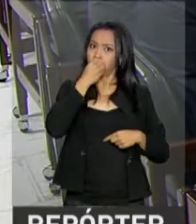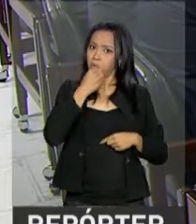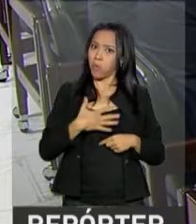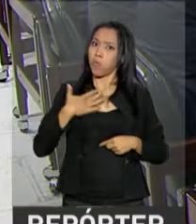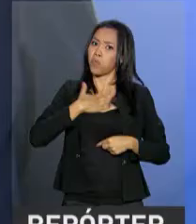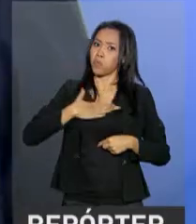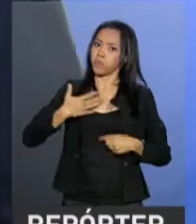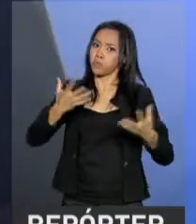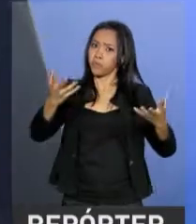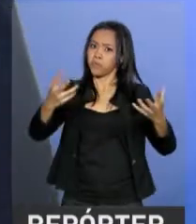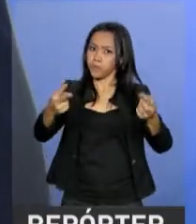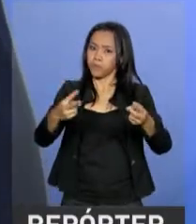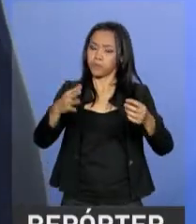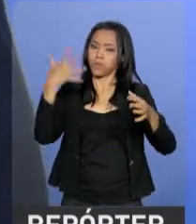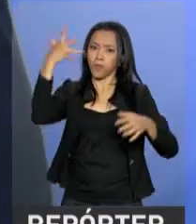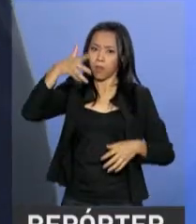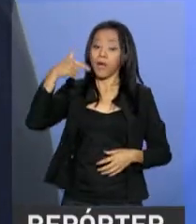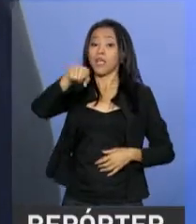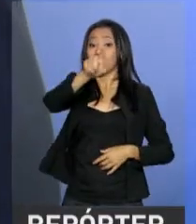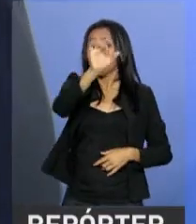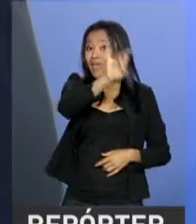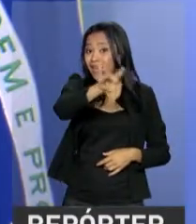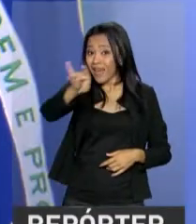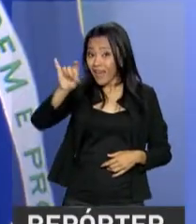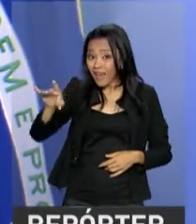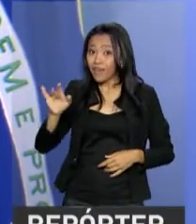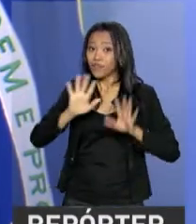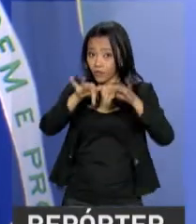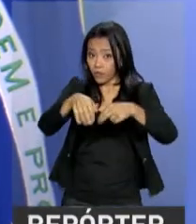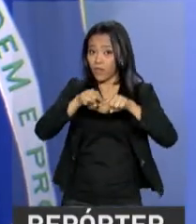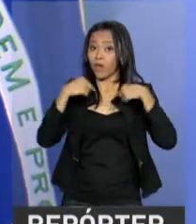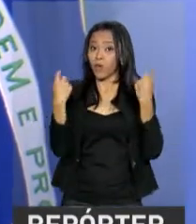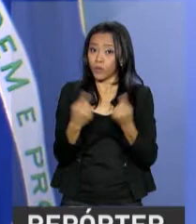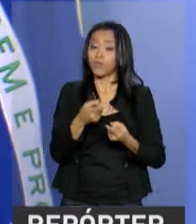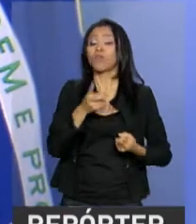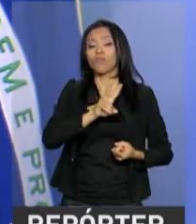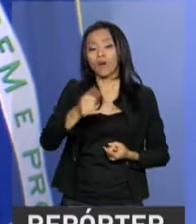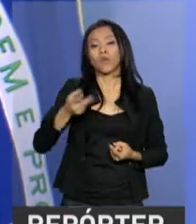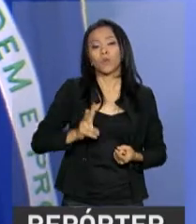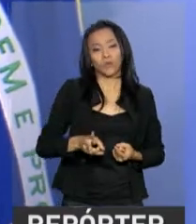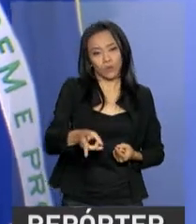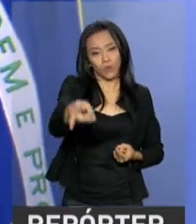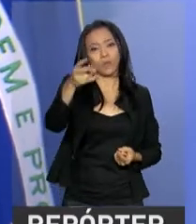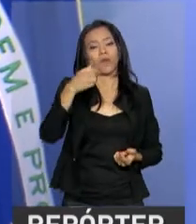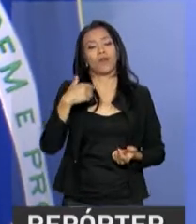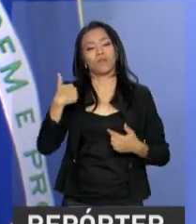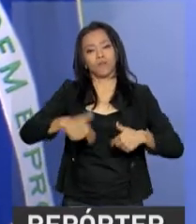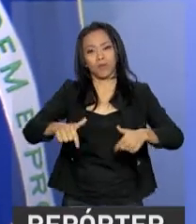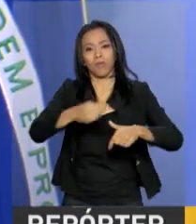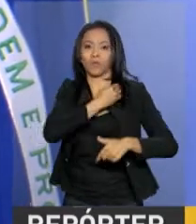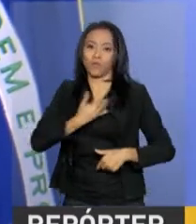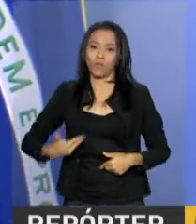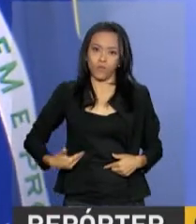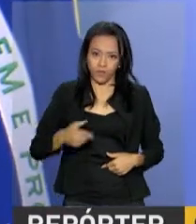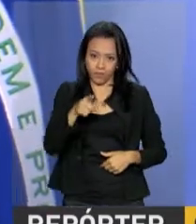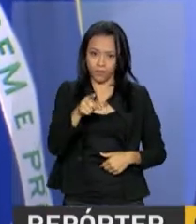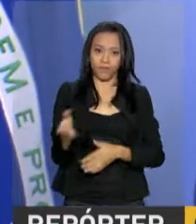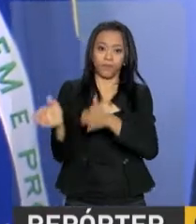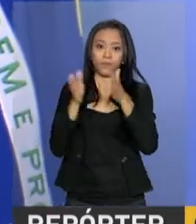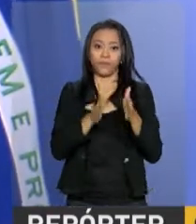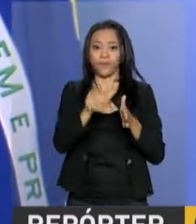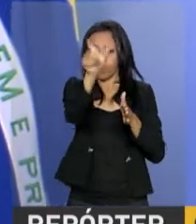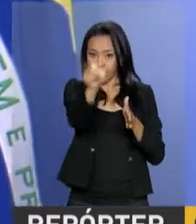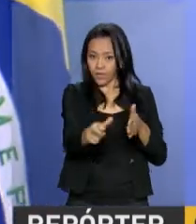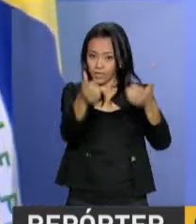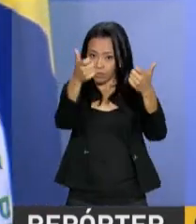final da reunião os ministros confirmaram o compromisso de continuar as ações do governo o caráter de continuidade ficou